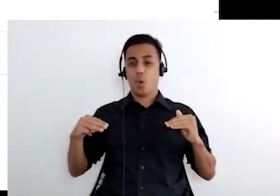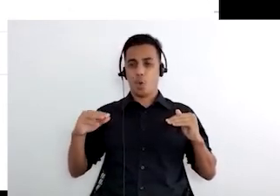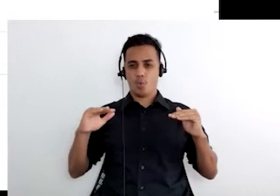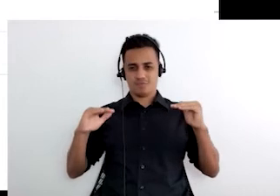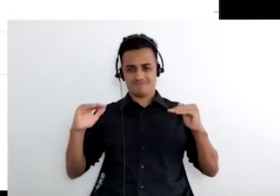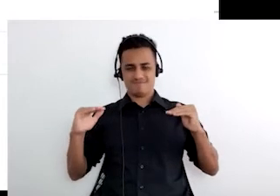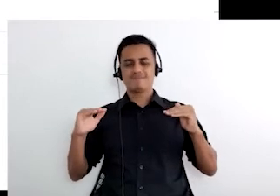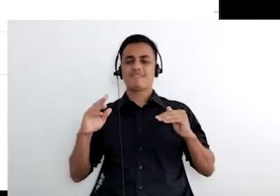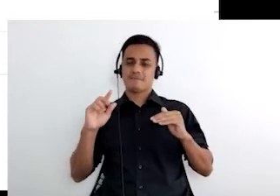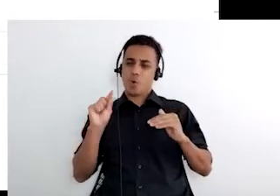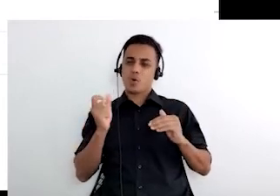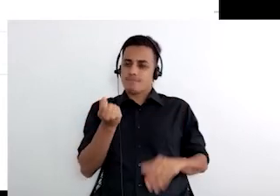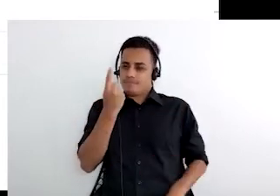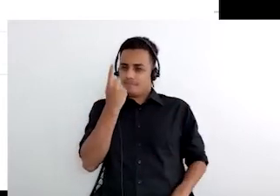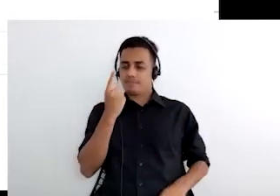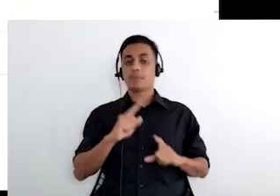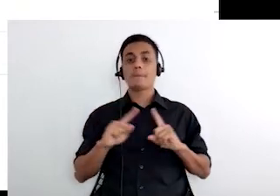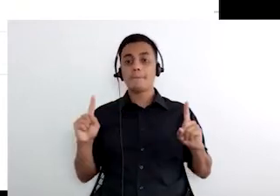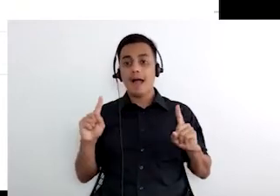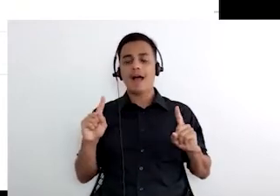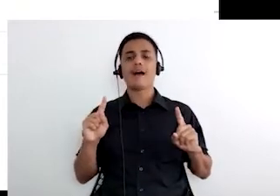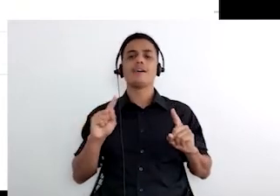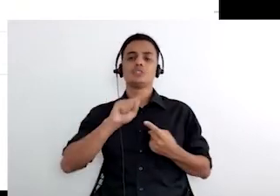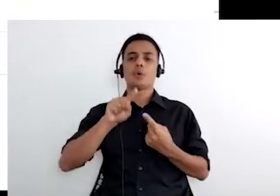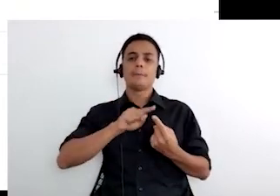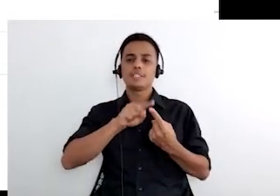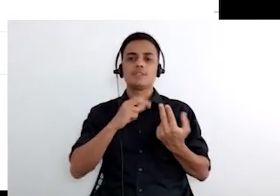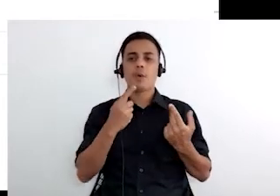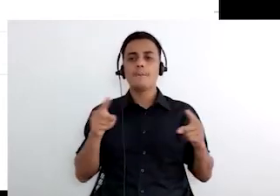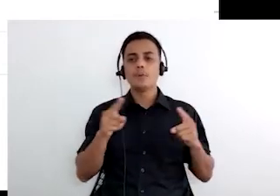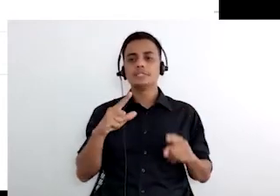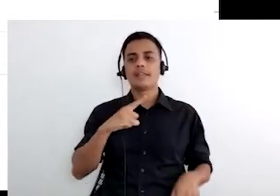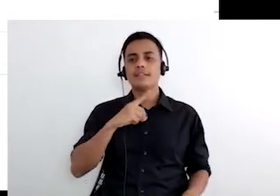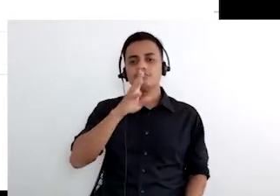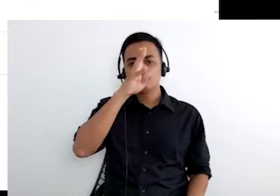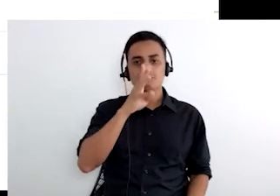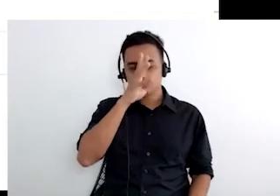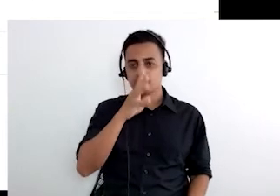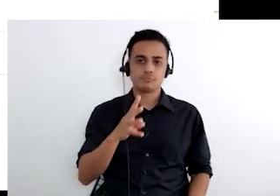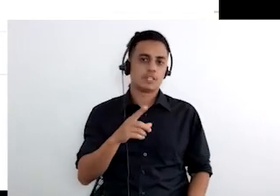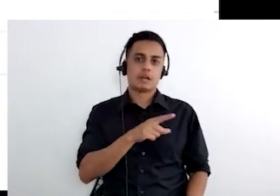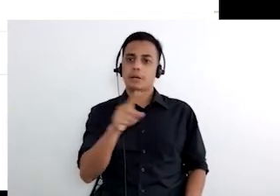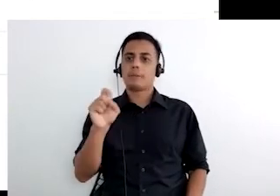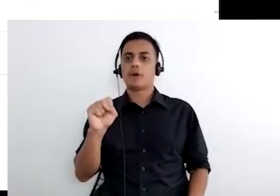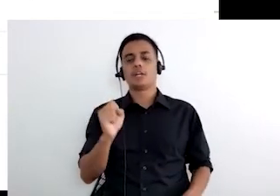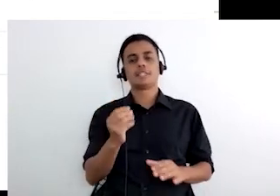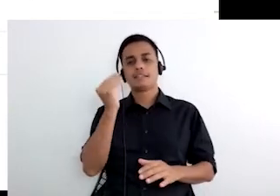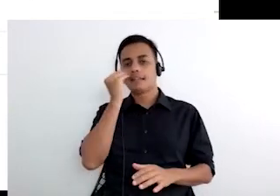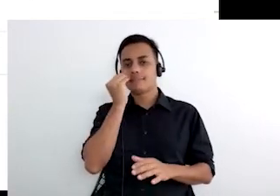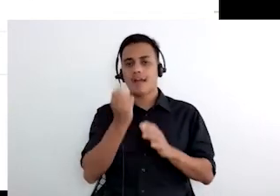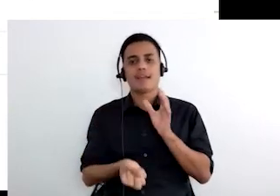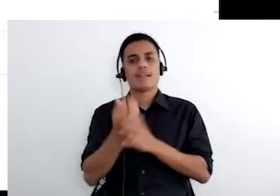Mas a ideia de trazer aleatoriedade para as nossas músicas está aqui. A gente pode pensar em construir alguns ringtones